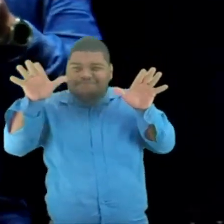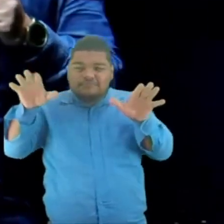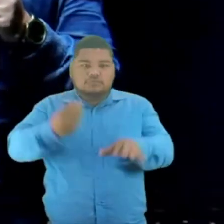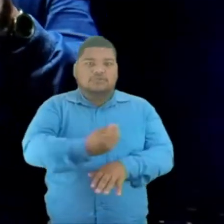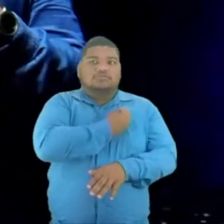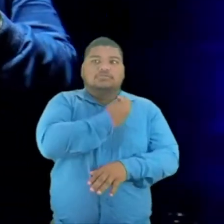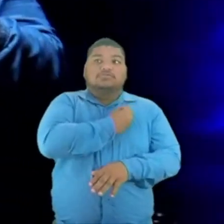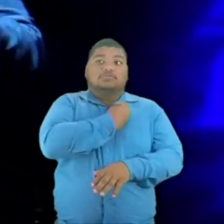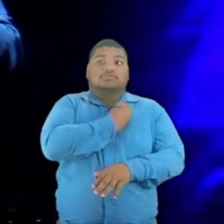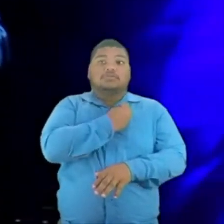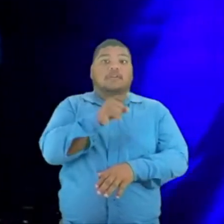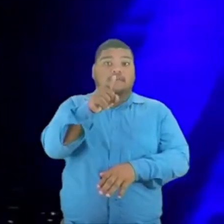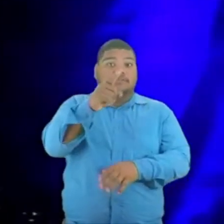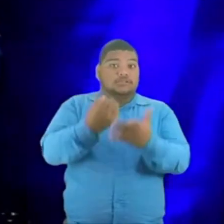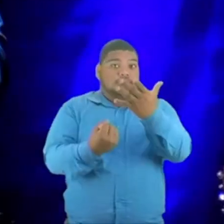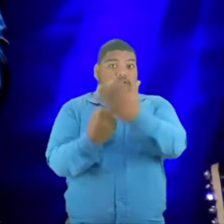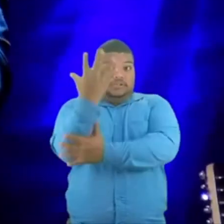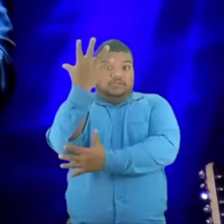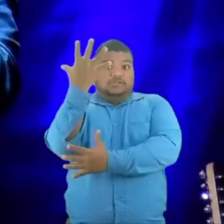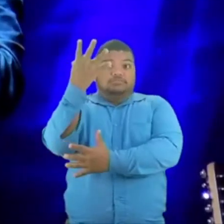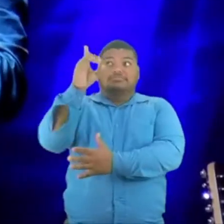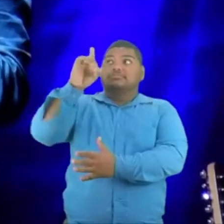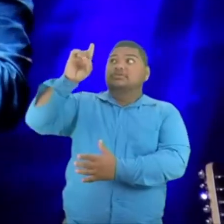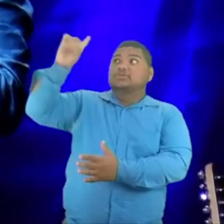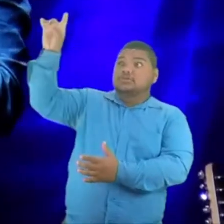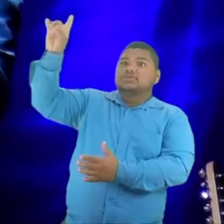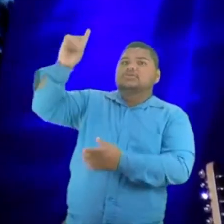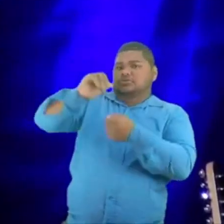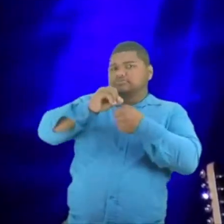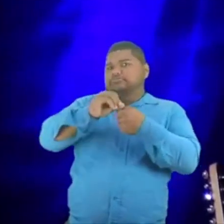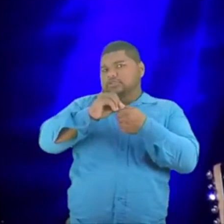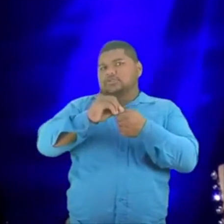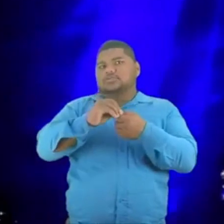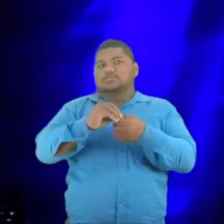Você é a criação dele e ele é o Criador.